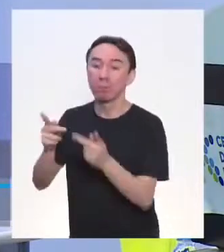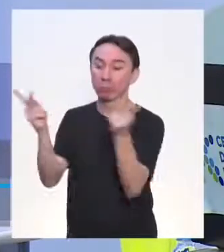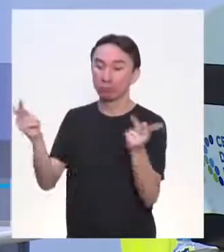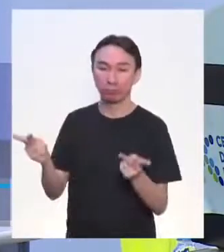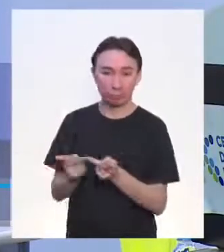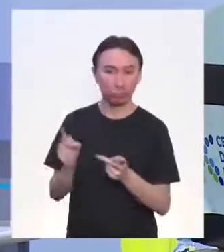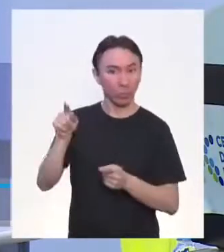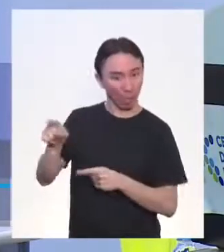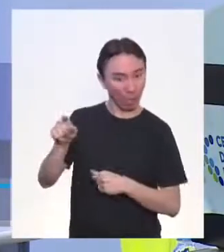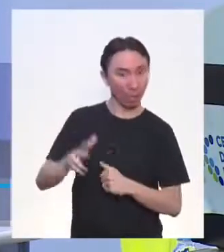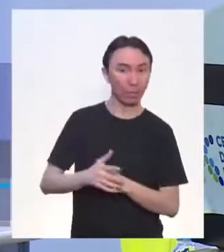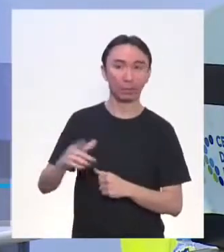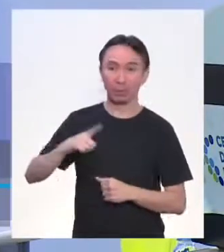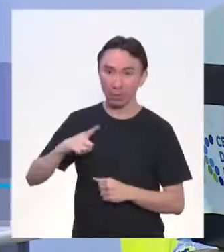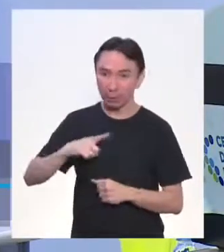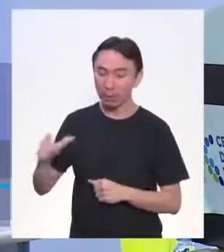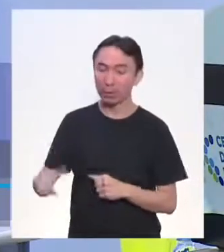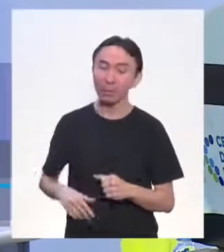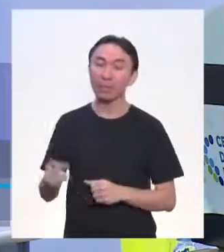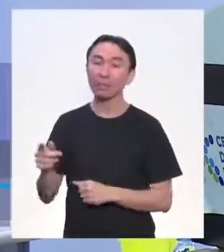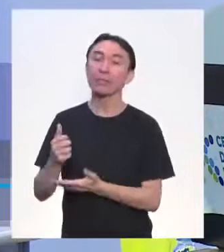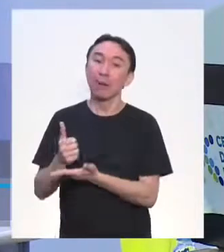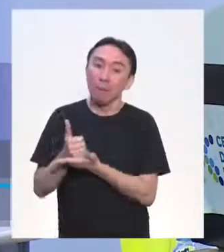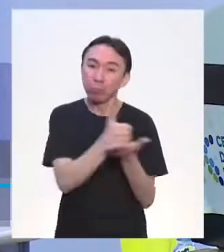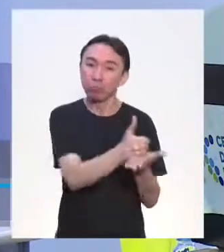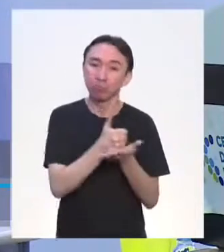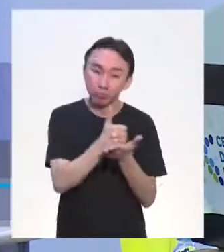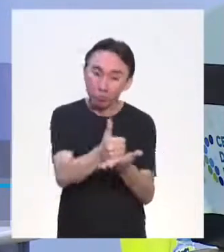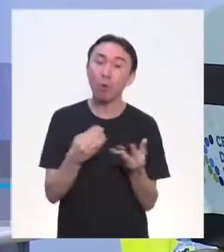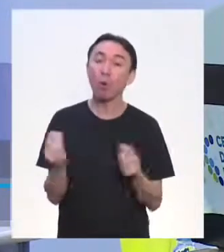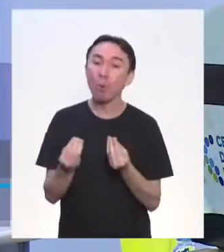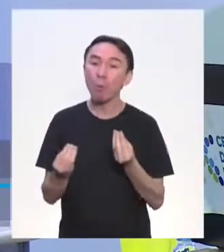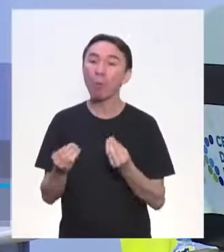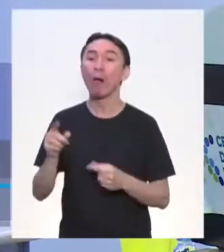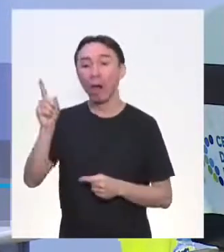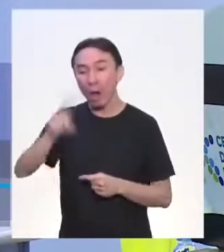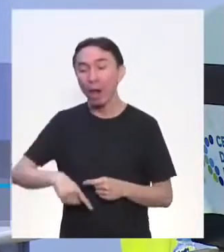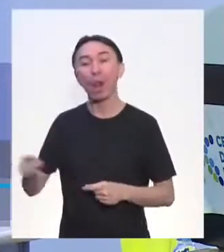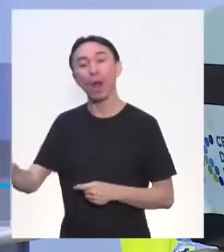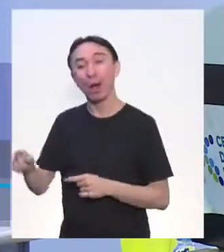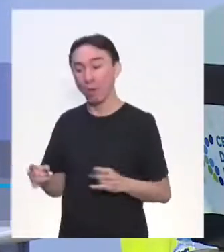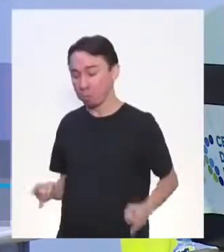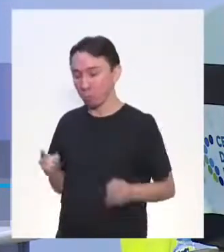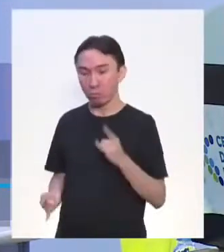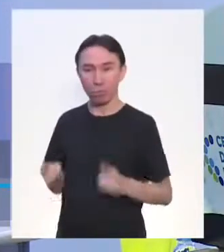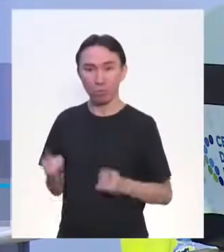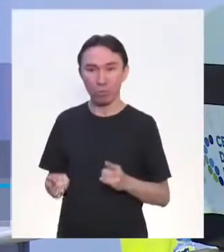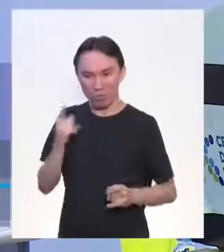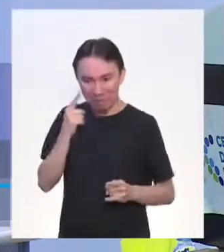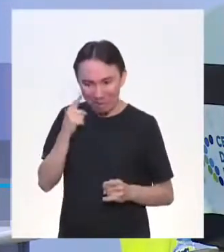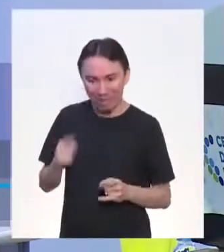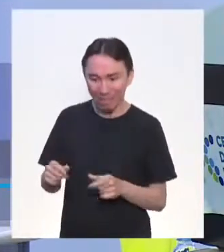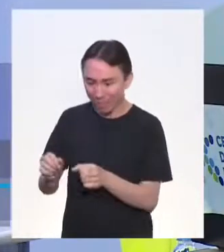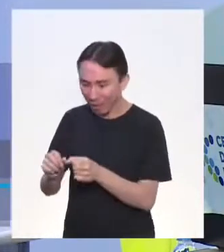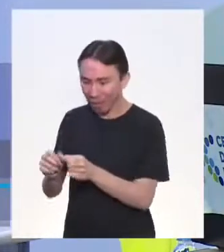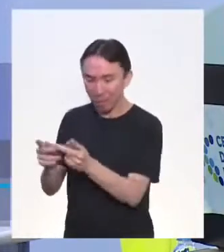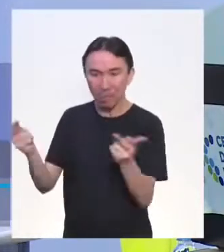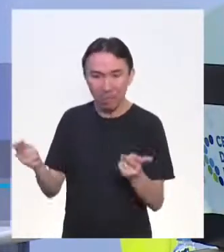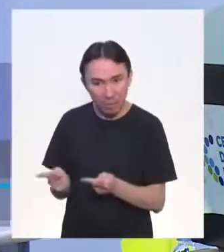Silício, a casa entrega pizza feita por robôs. E o pior é que os consumidores da Califórnia têm adorado a